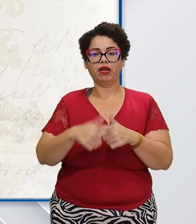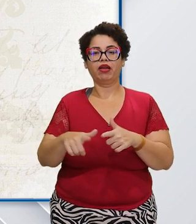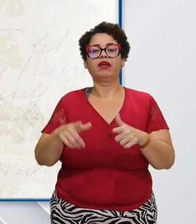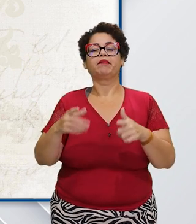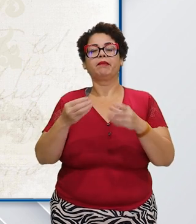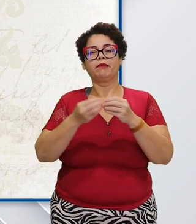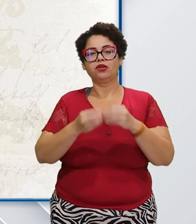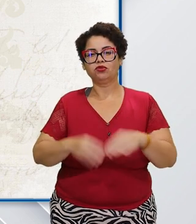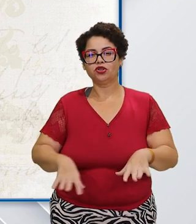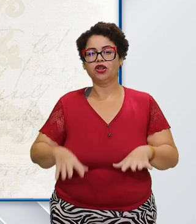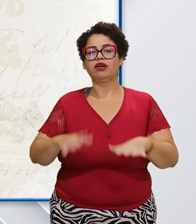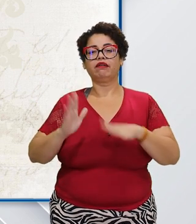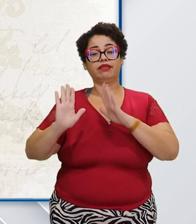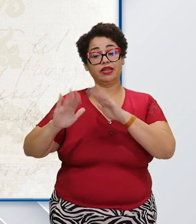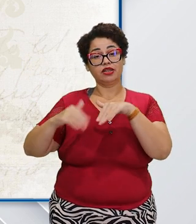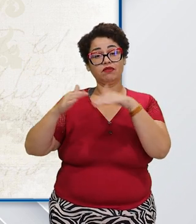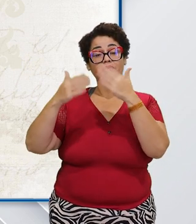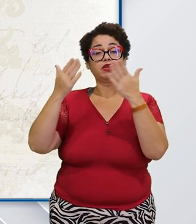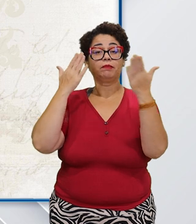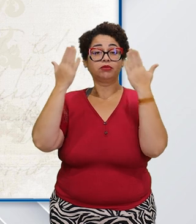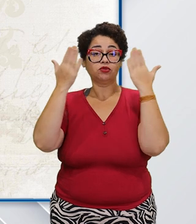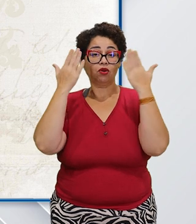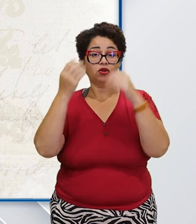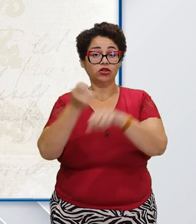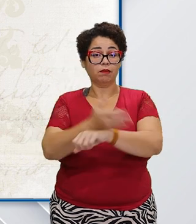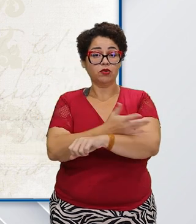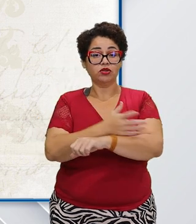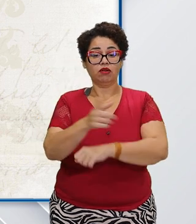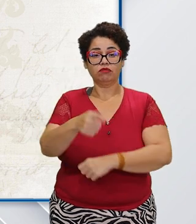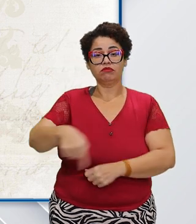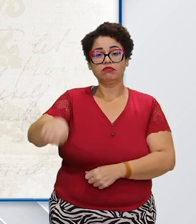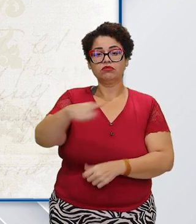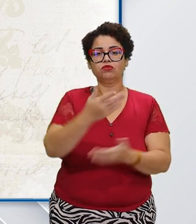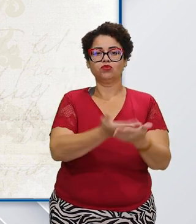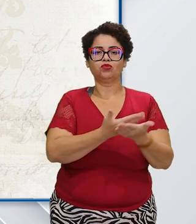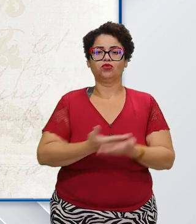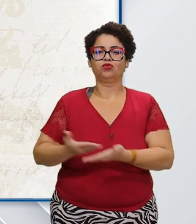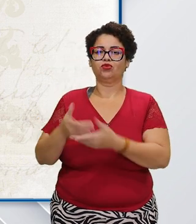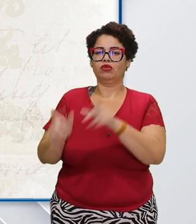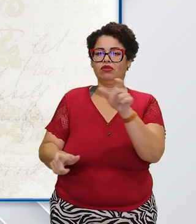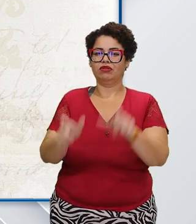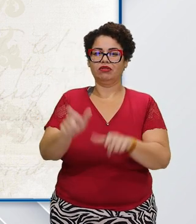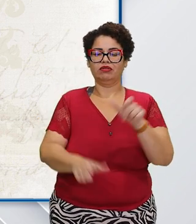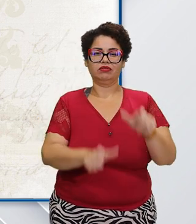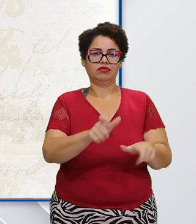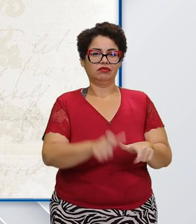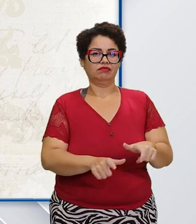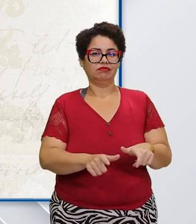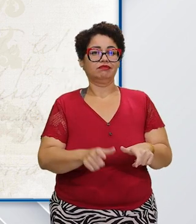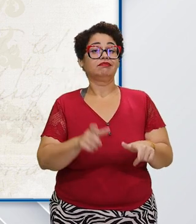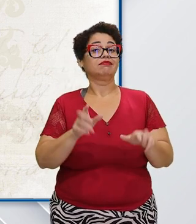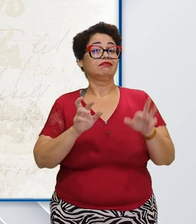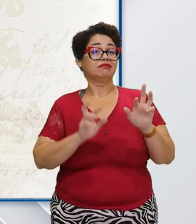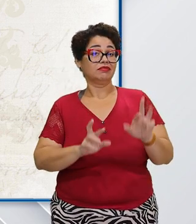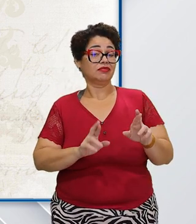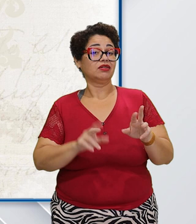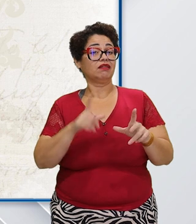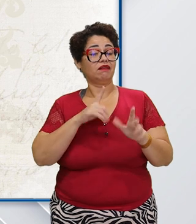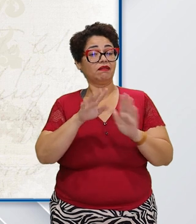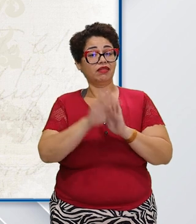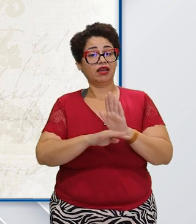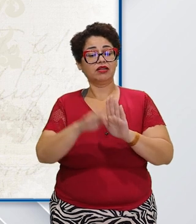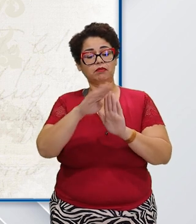afeta profundamente o desenvolvimento psicológico e emocional dos Estudantes então espera-se que no decorrer do texto